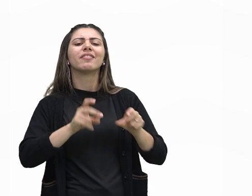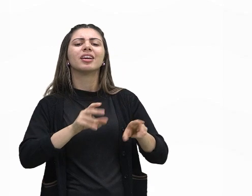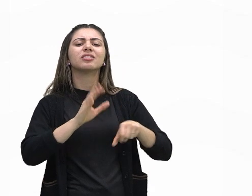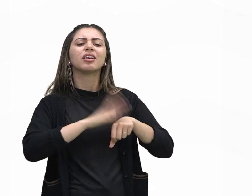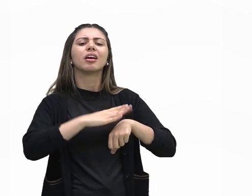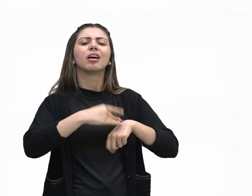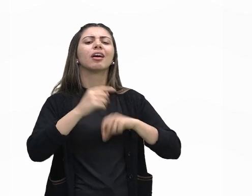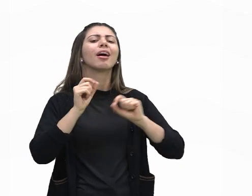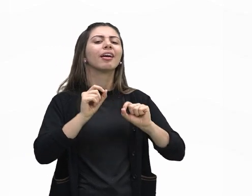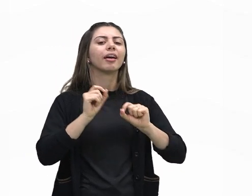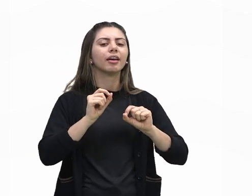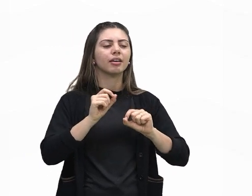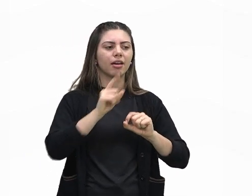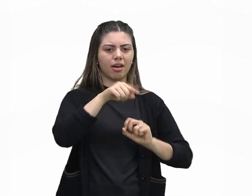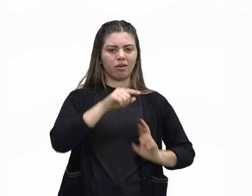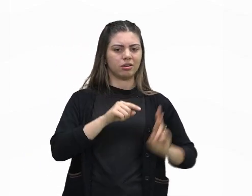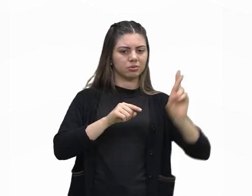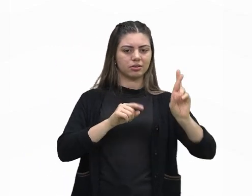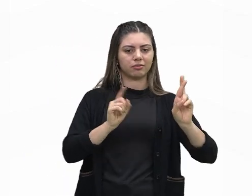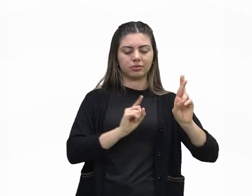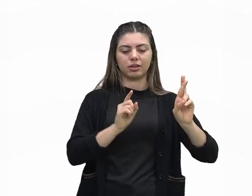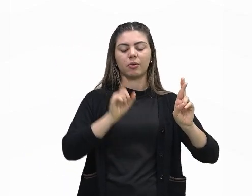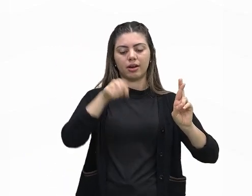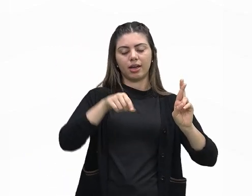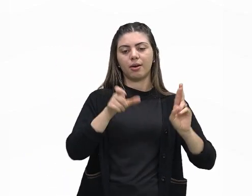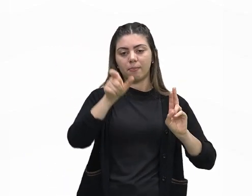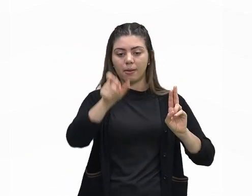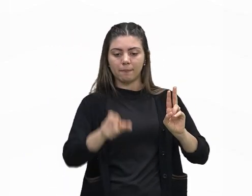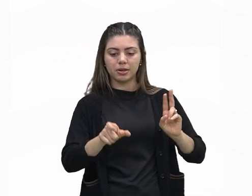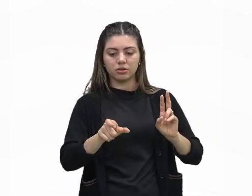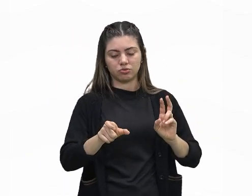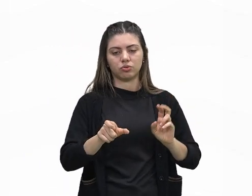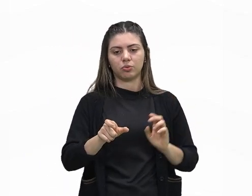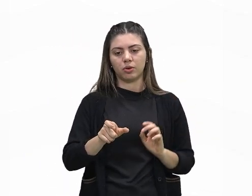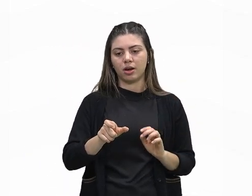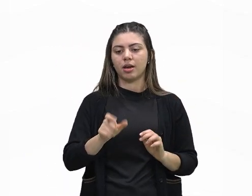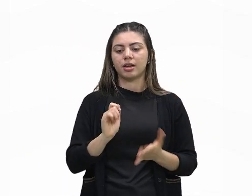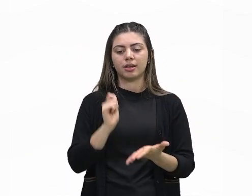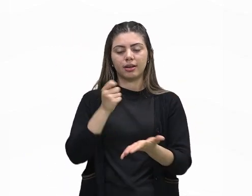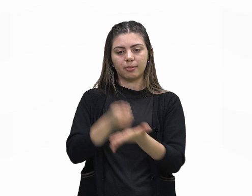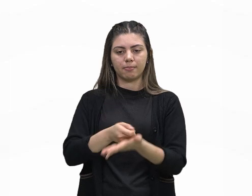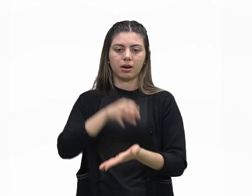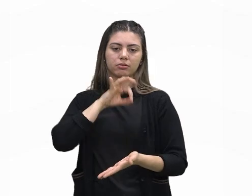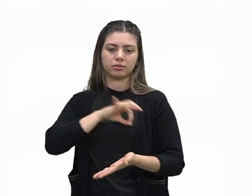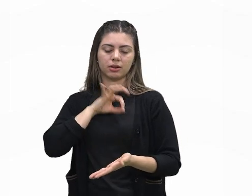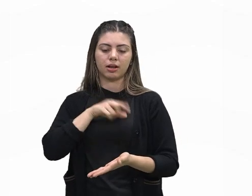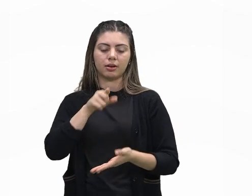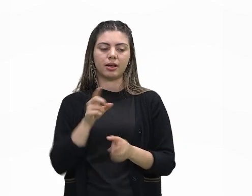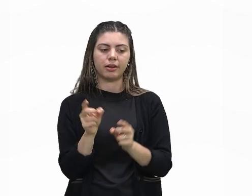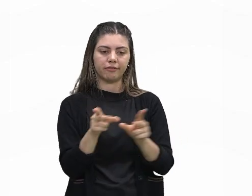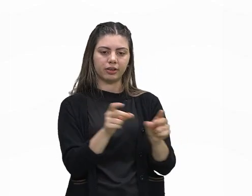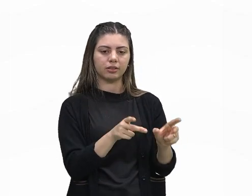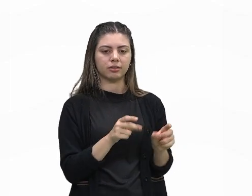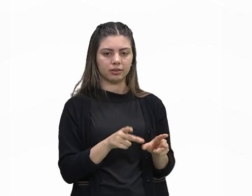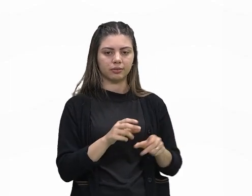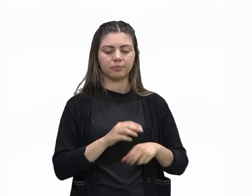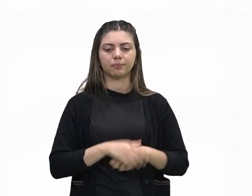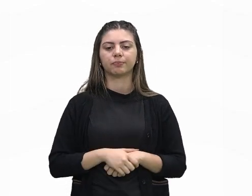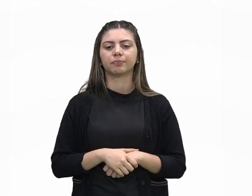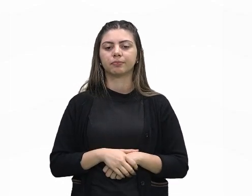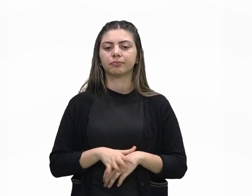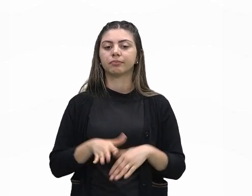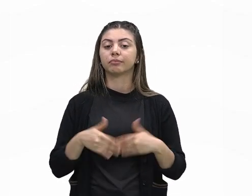Normalmente quem vende é o trabalhador, ele contrata pessoas. Dentro desse processo de acumulação de riquezas, então,